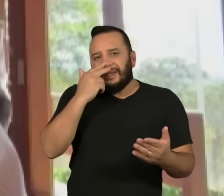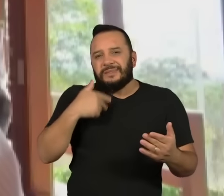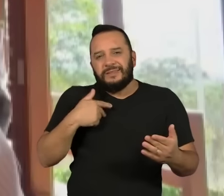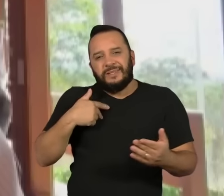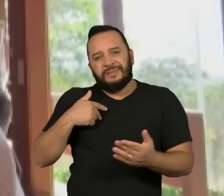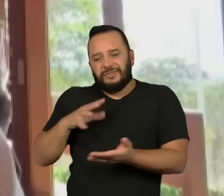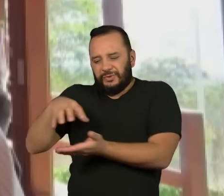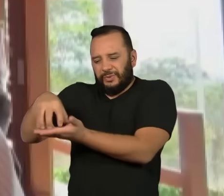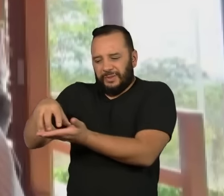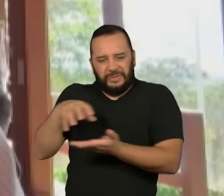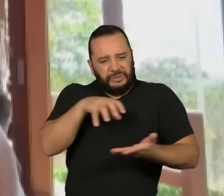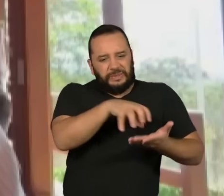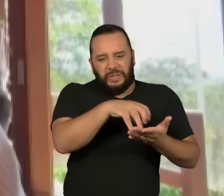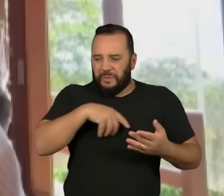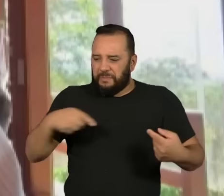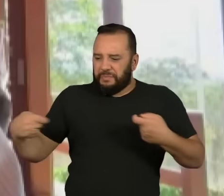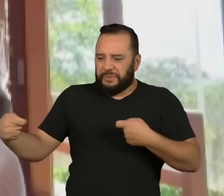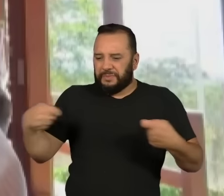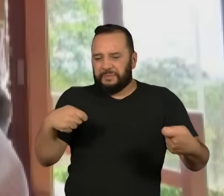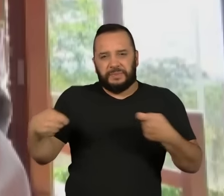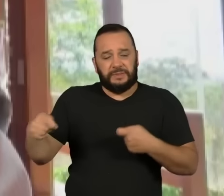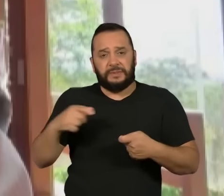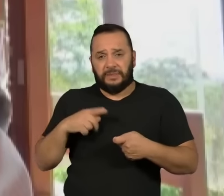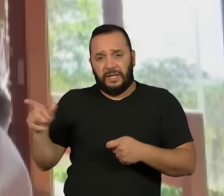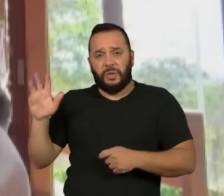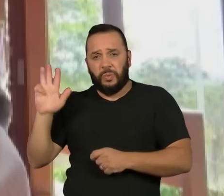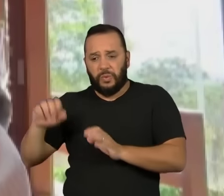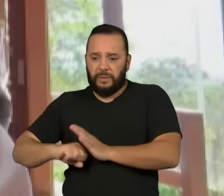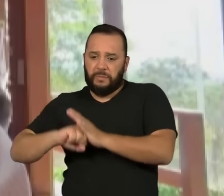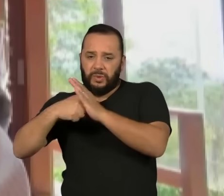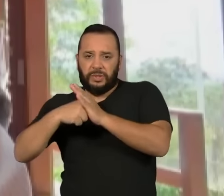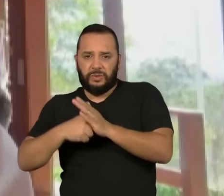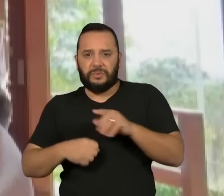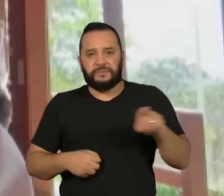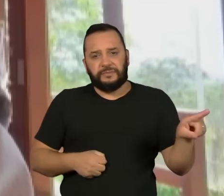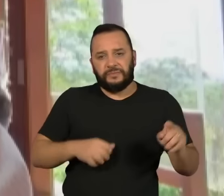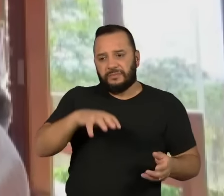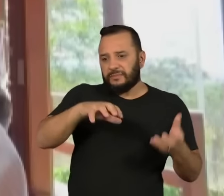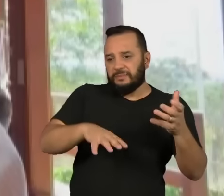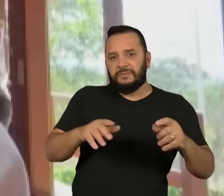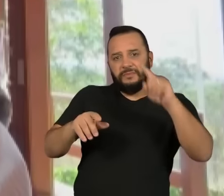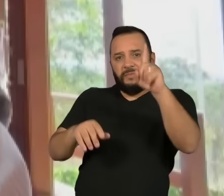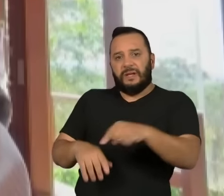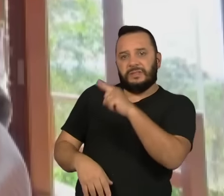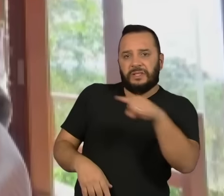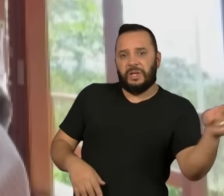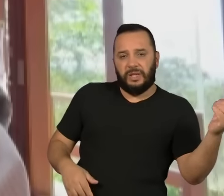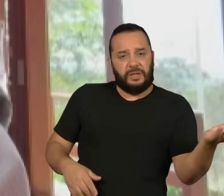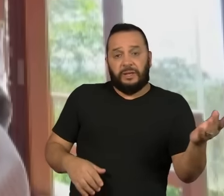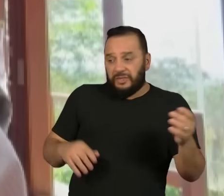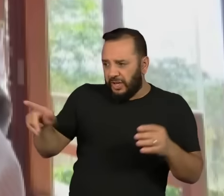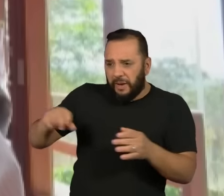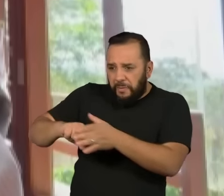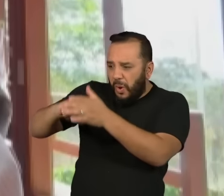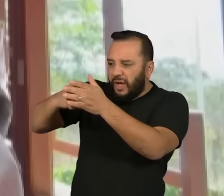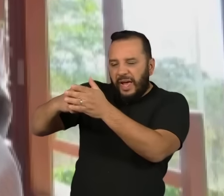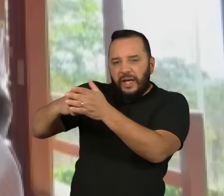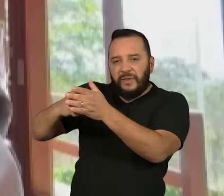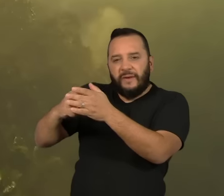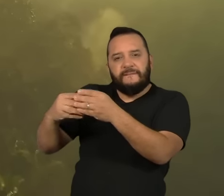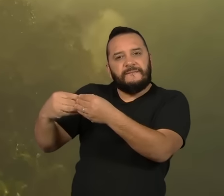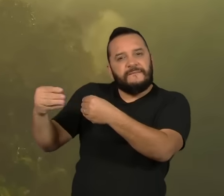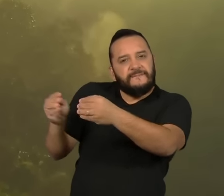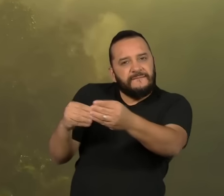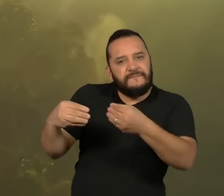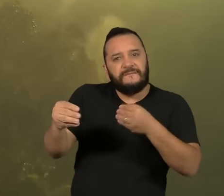com vetos eventualmente derrubados e, via de regra, iniciativas que vão parar no Supremo Tribunal